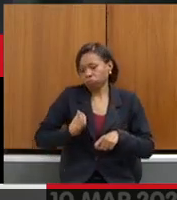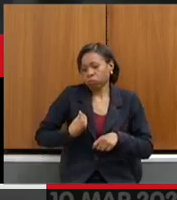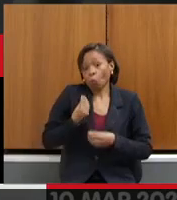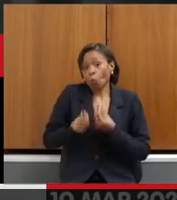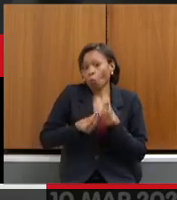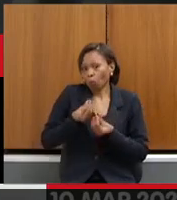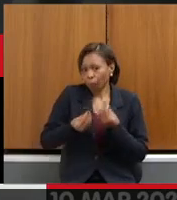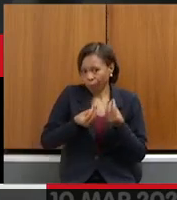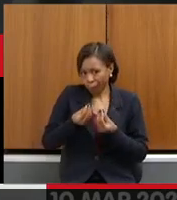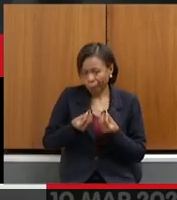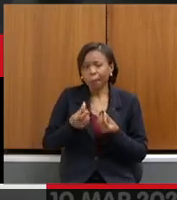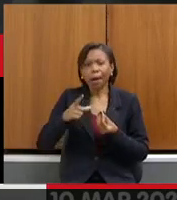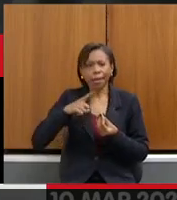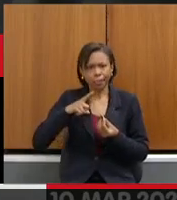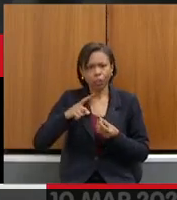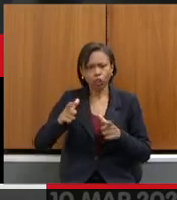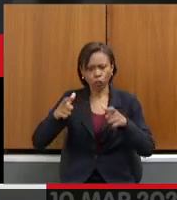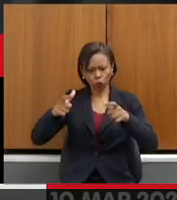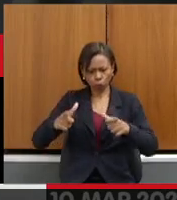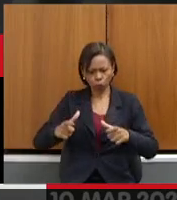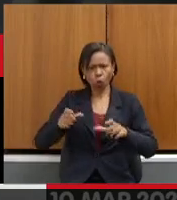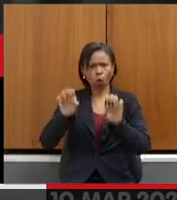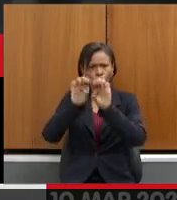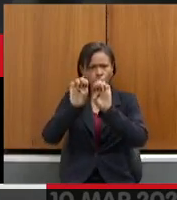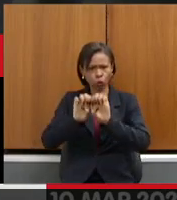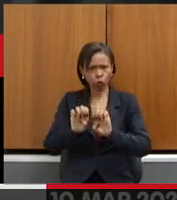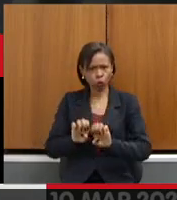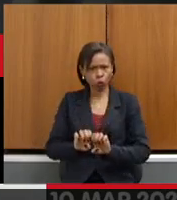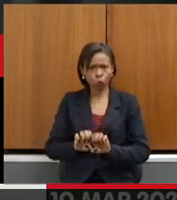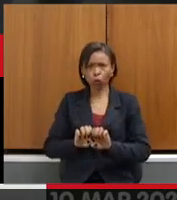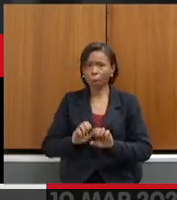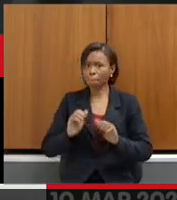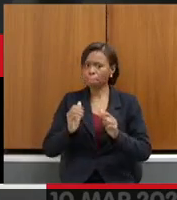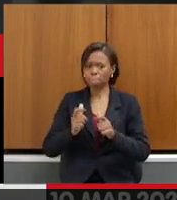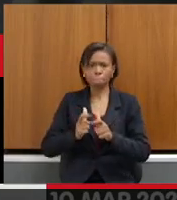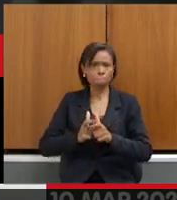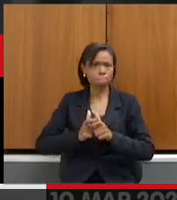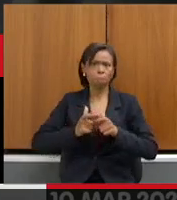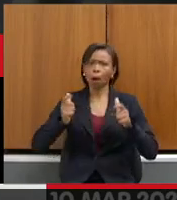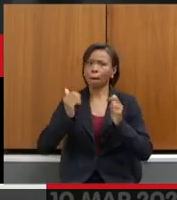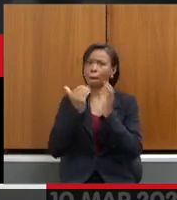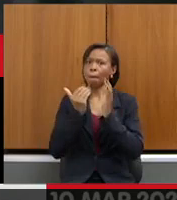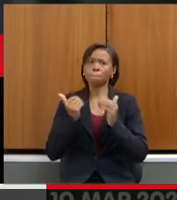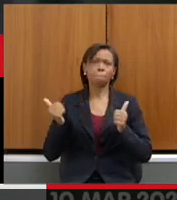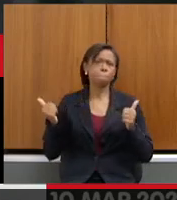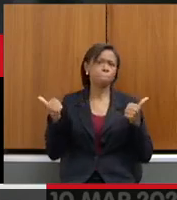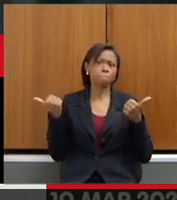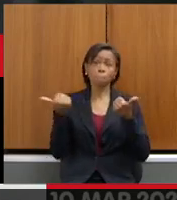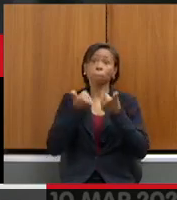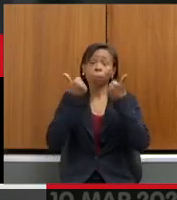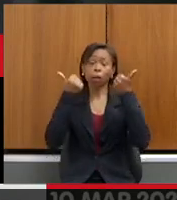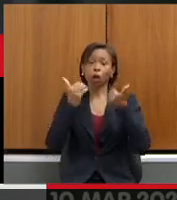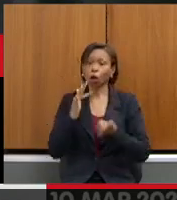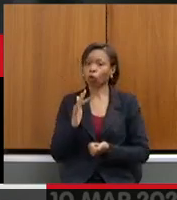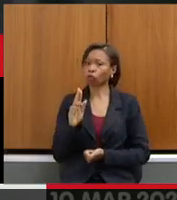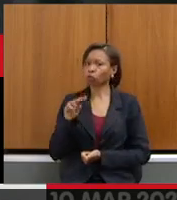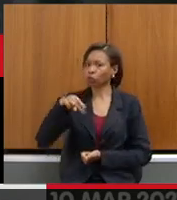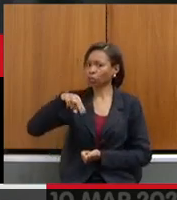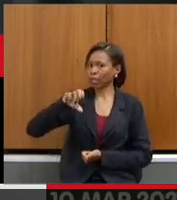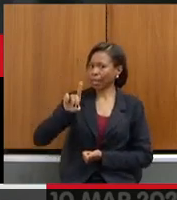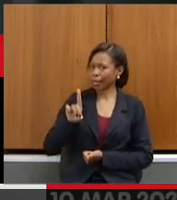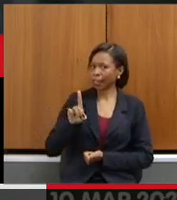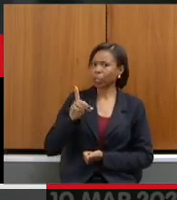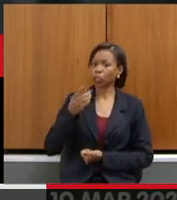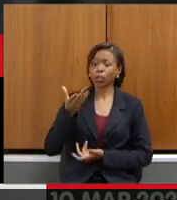nós temos uma estrutura pública sua magnitude muito maior ser uma funed muito maior com a funed com um hospital